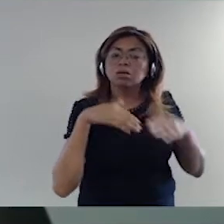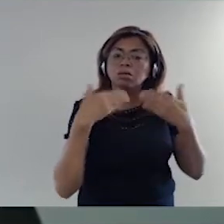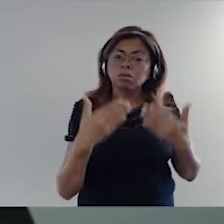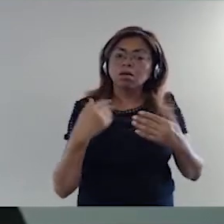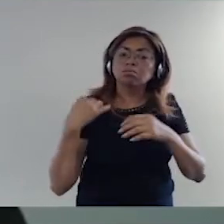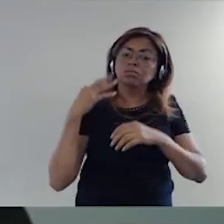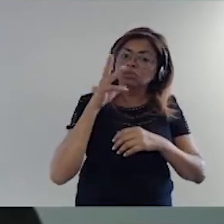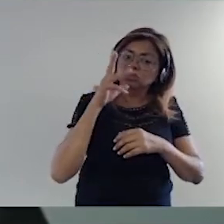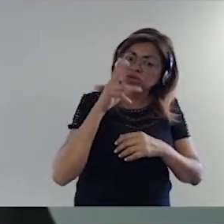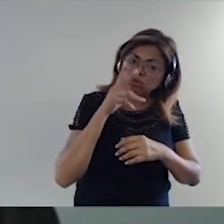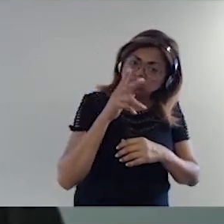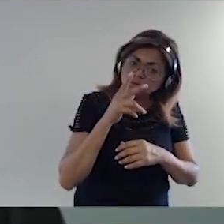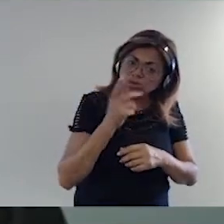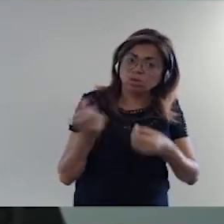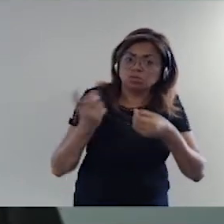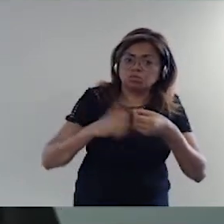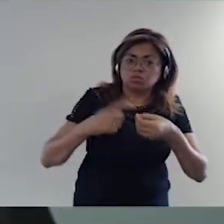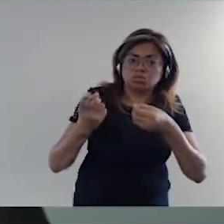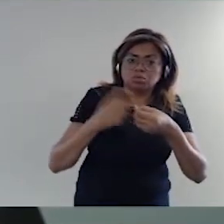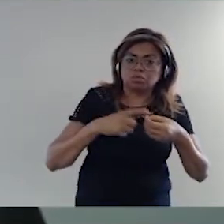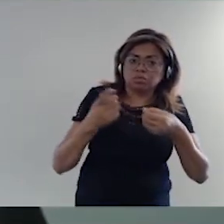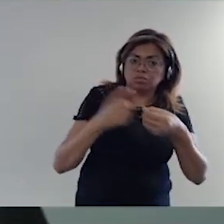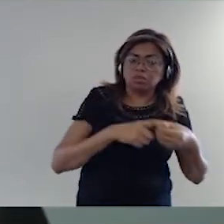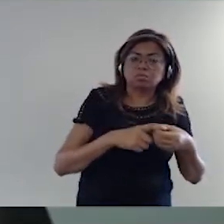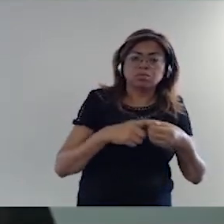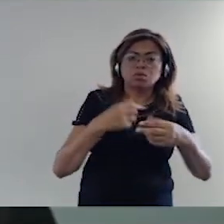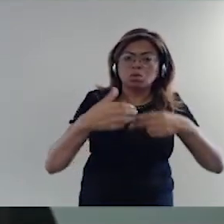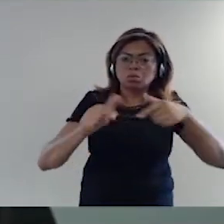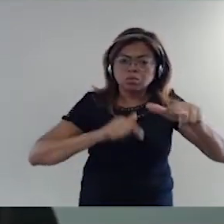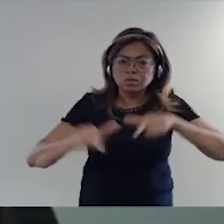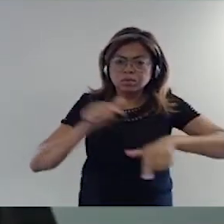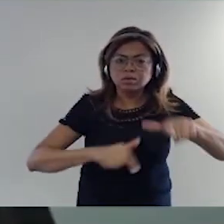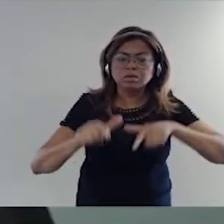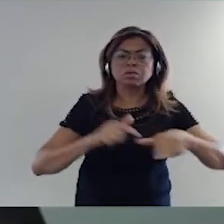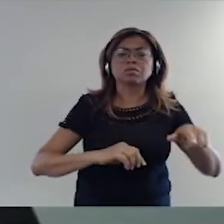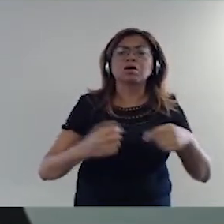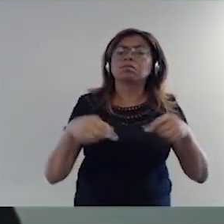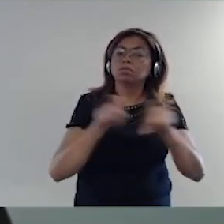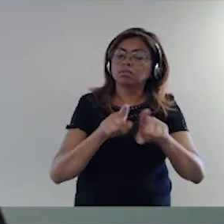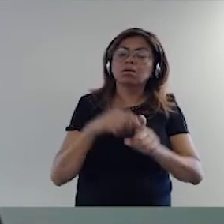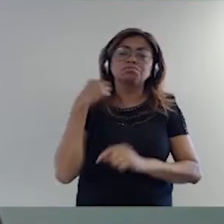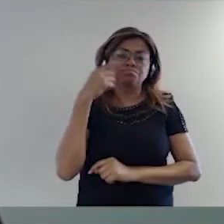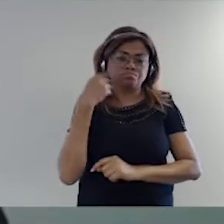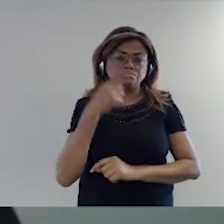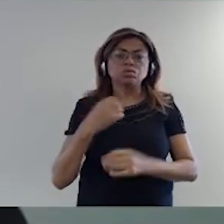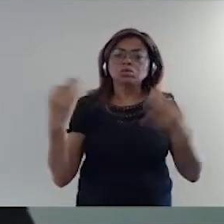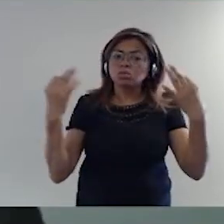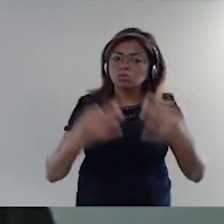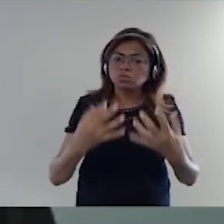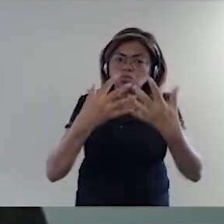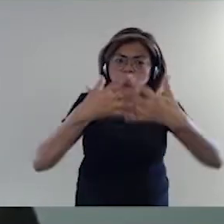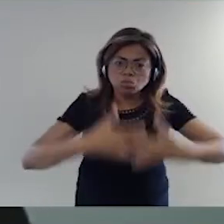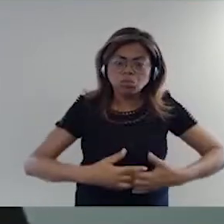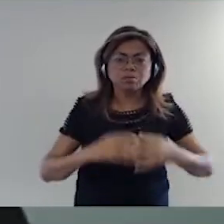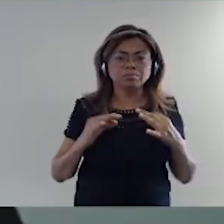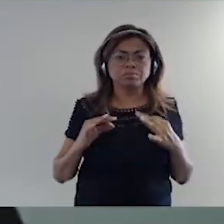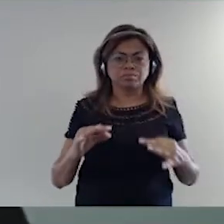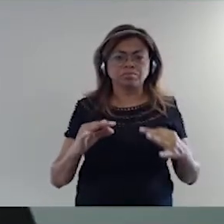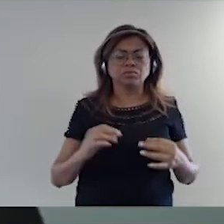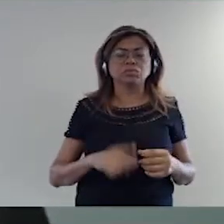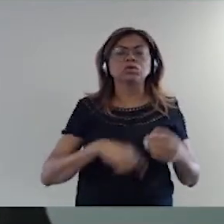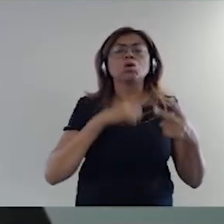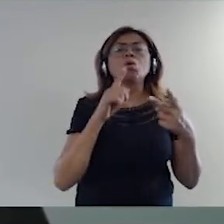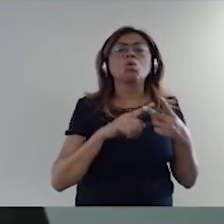gradual, em alguns casos em que a essencialidade do serviço judicial não é prestado de forma adequada. E chama um outro aspecto,